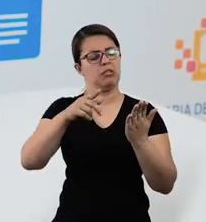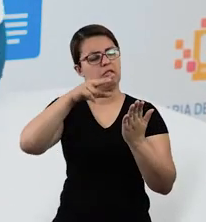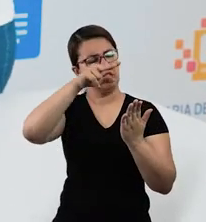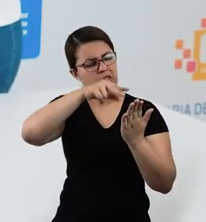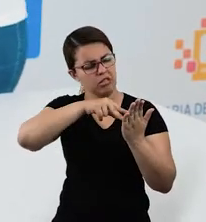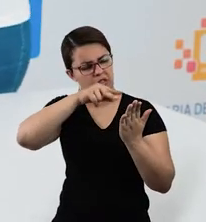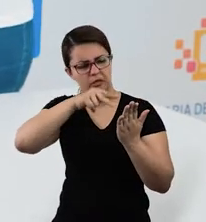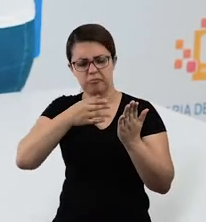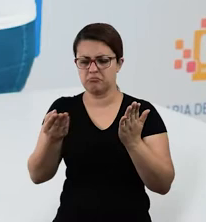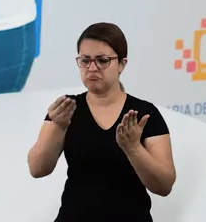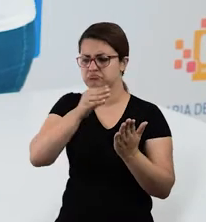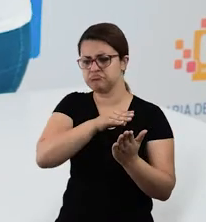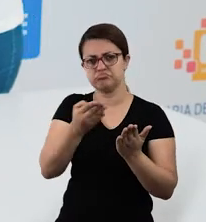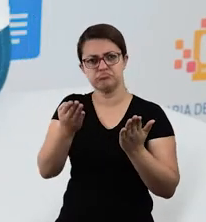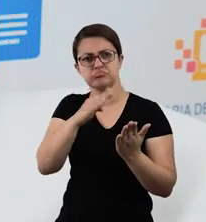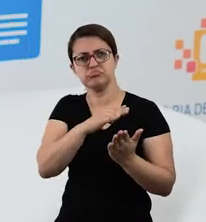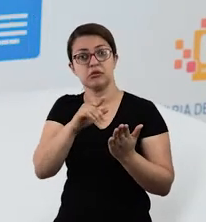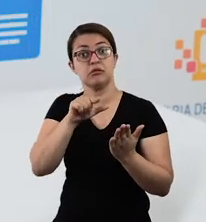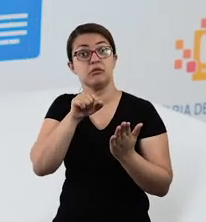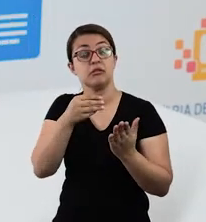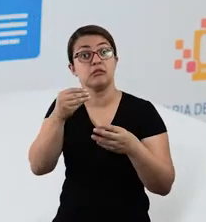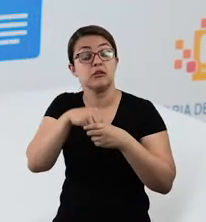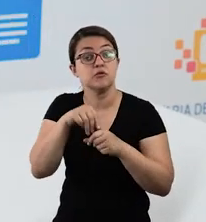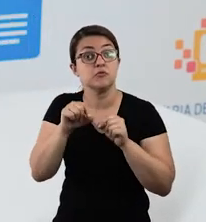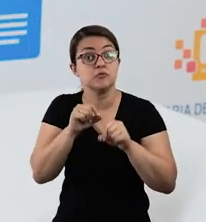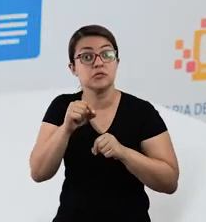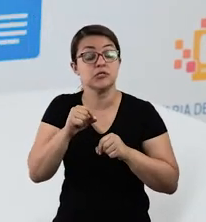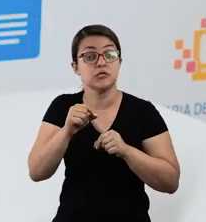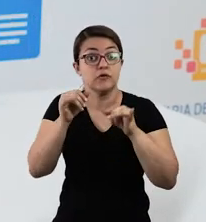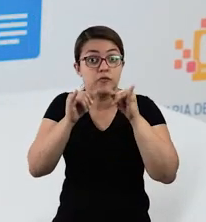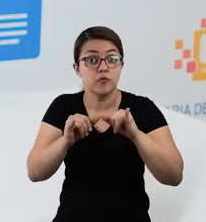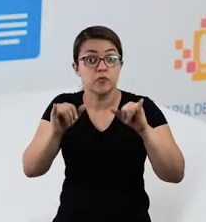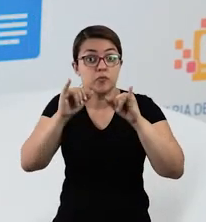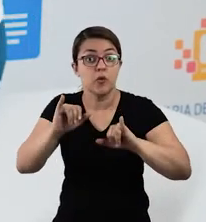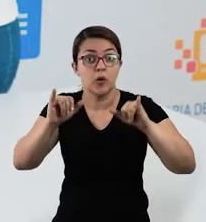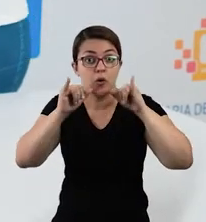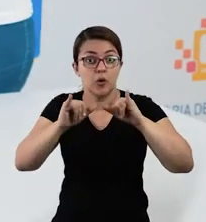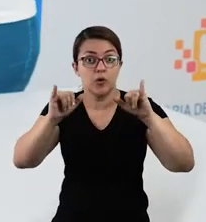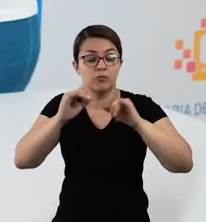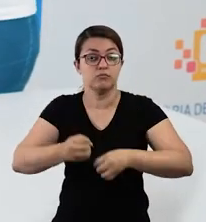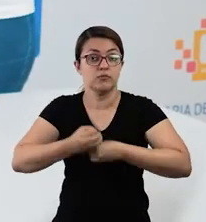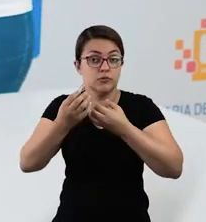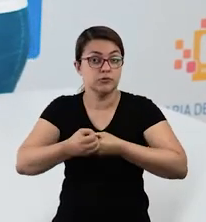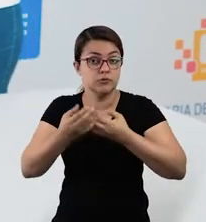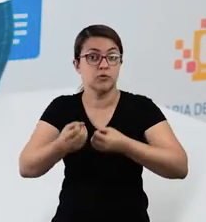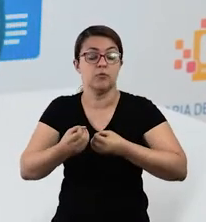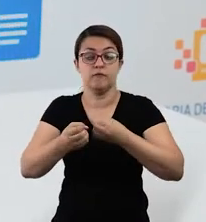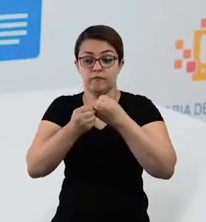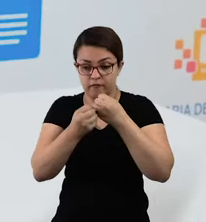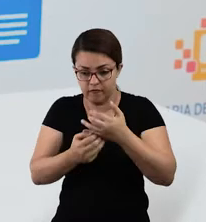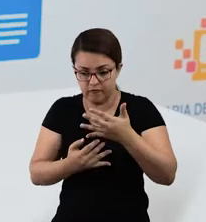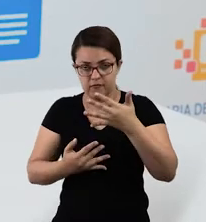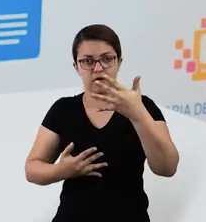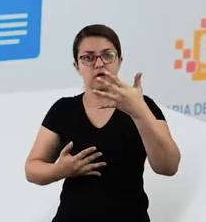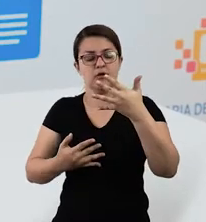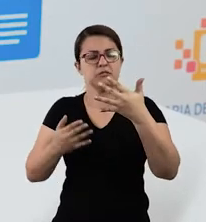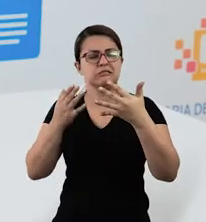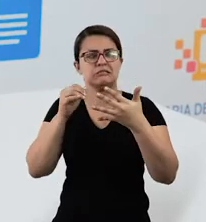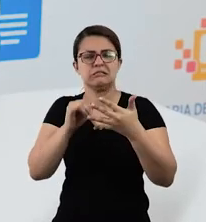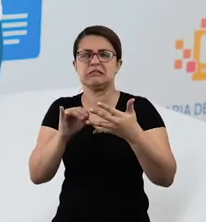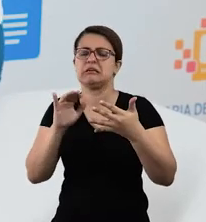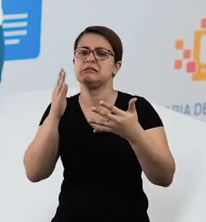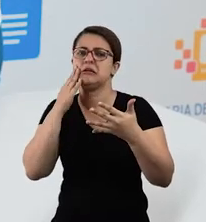de páginas. E o que, que tem lá dentro? Notícias, um montão de informações. Então, se a gente quiser saber